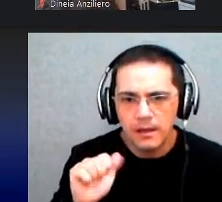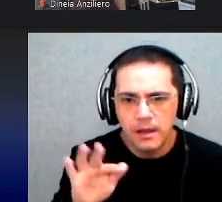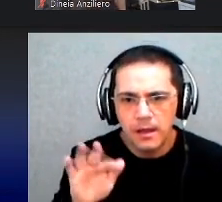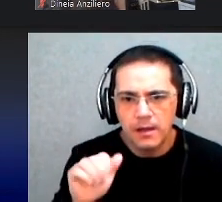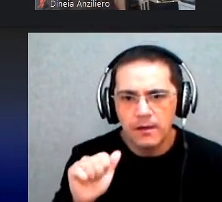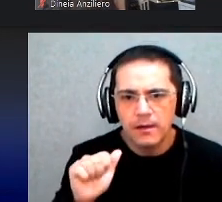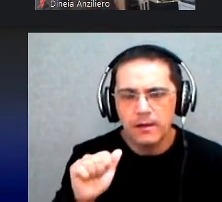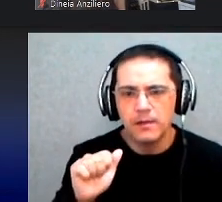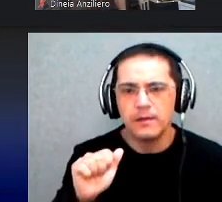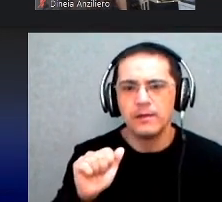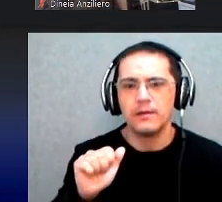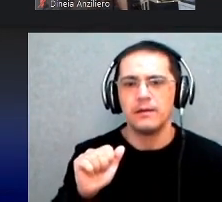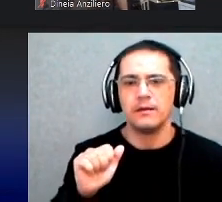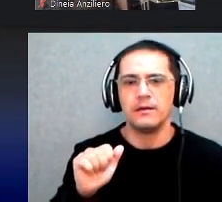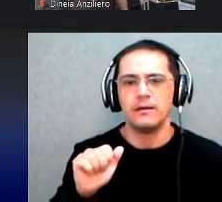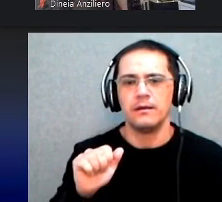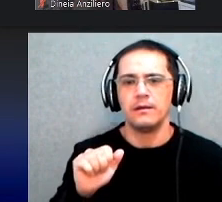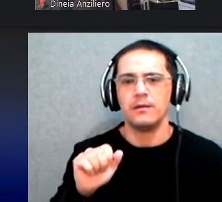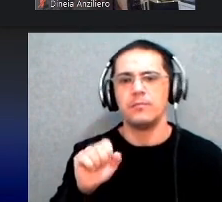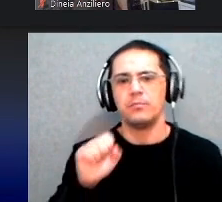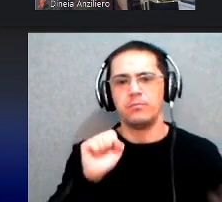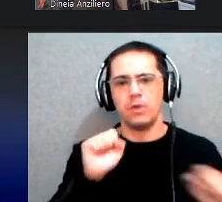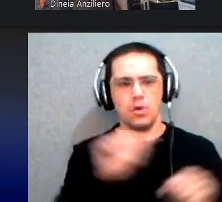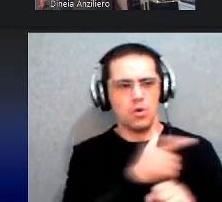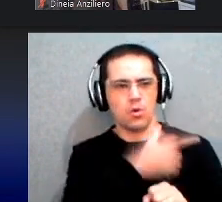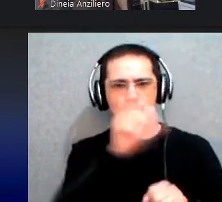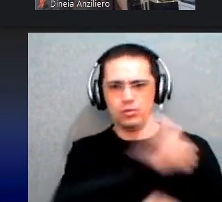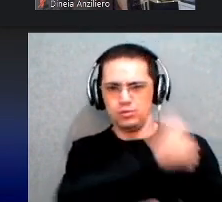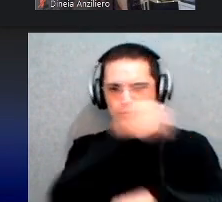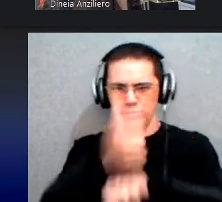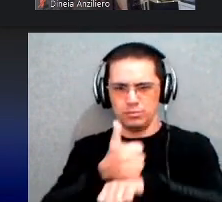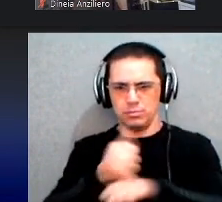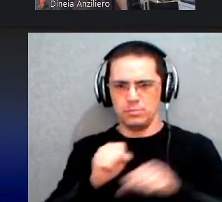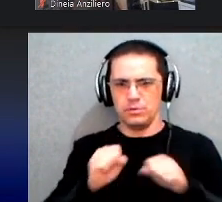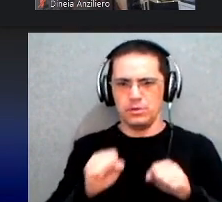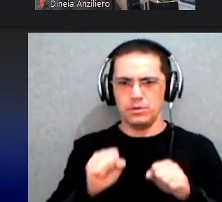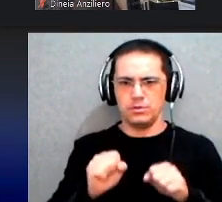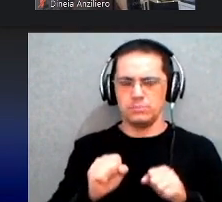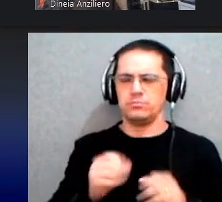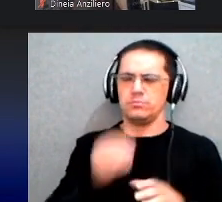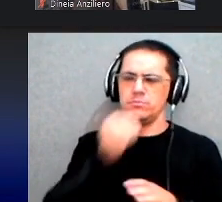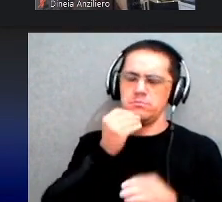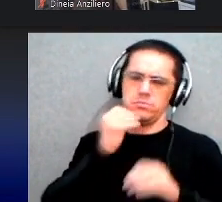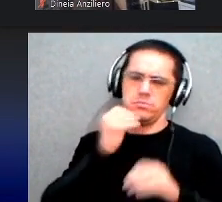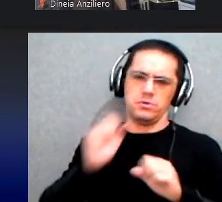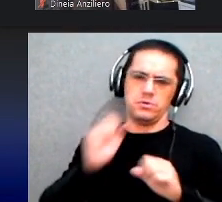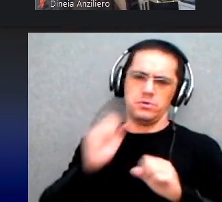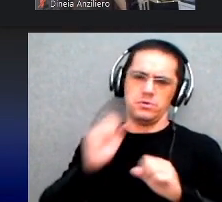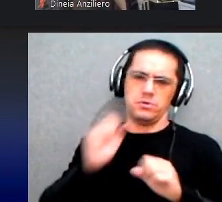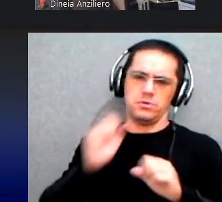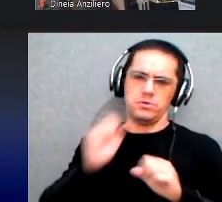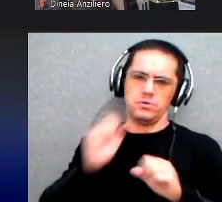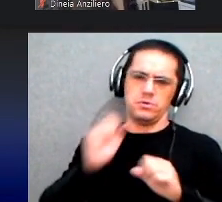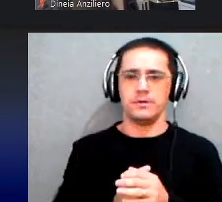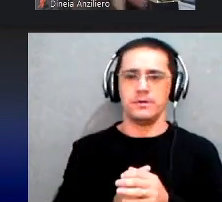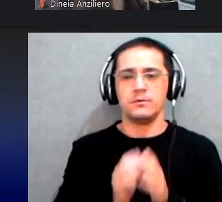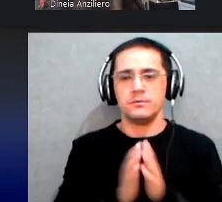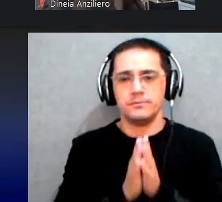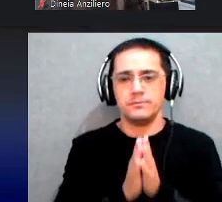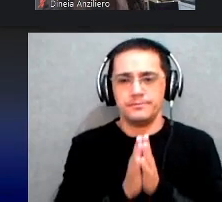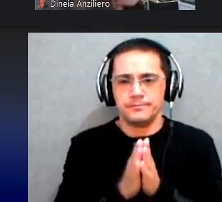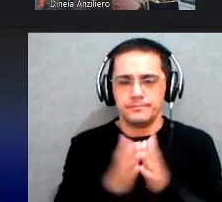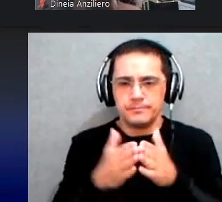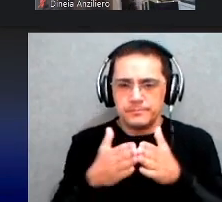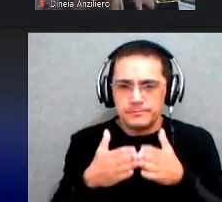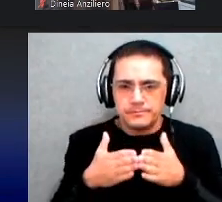Doutor Rácio? Claro, claro. Então, eu peço a gentileza de passar... Eu peço a gentileza do